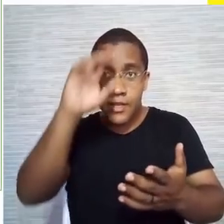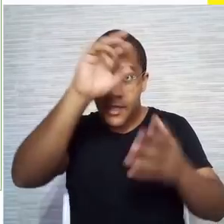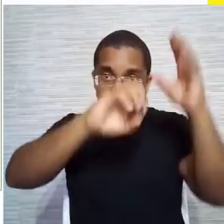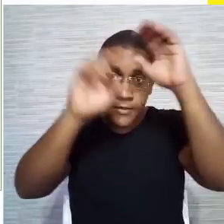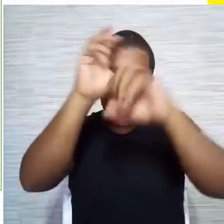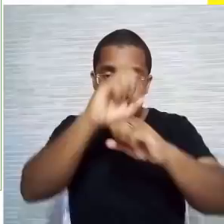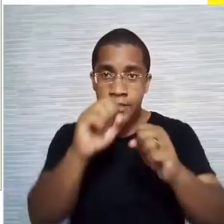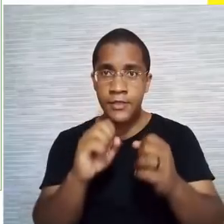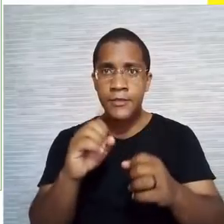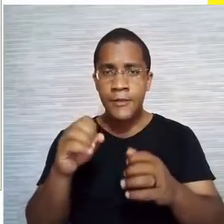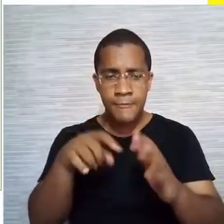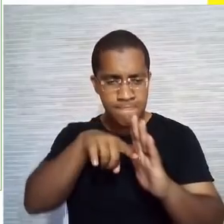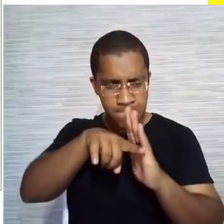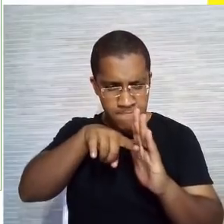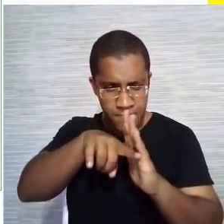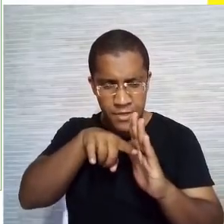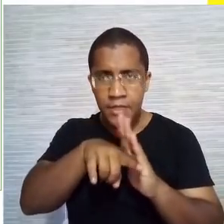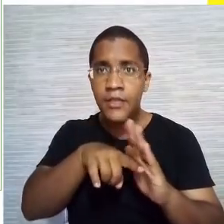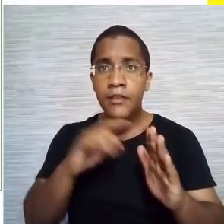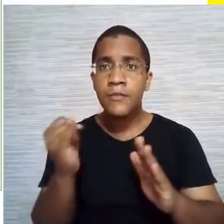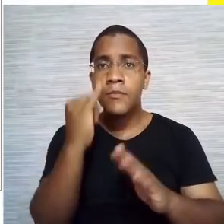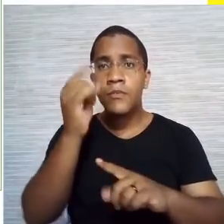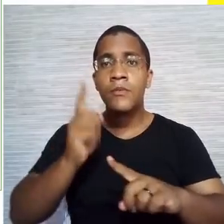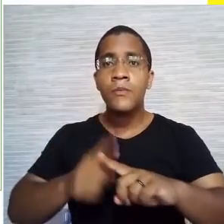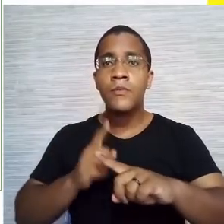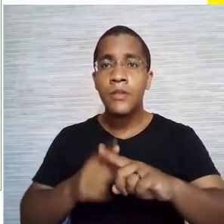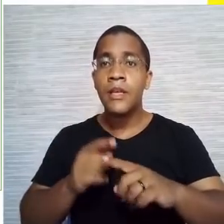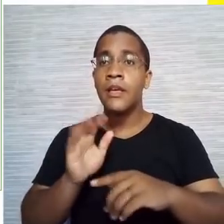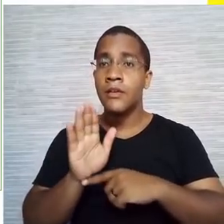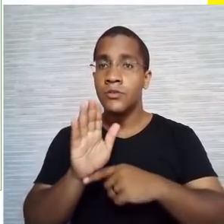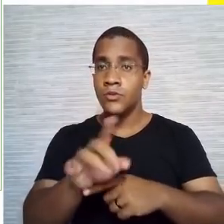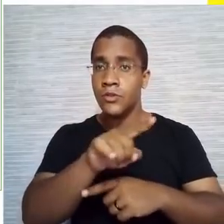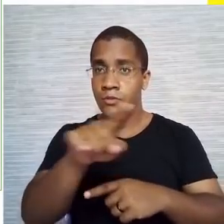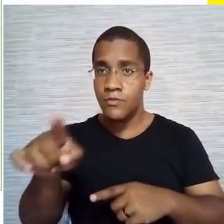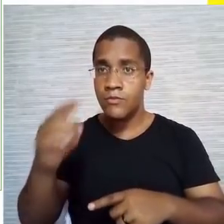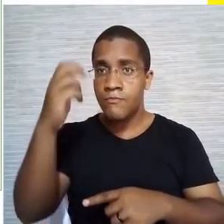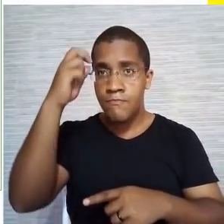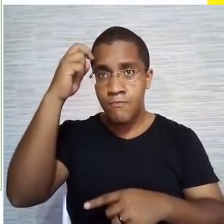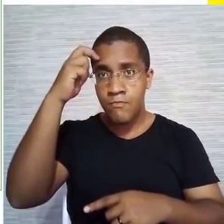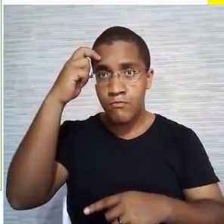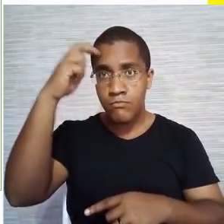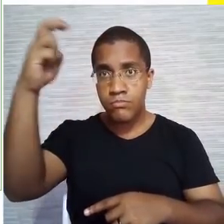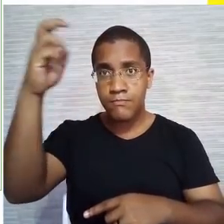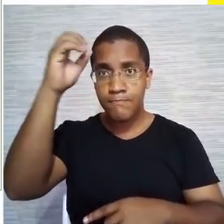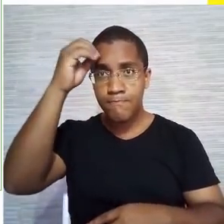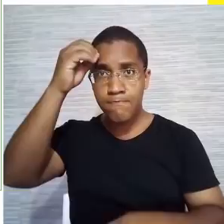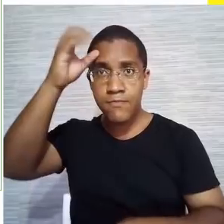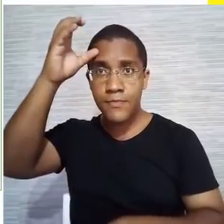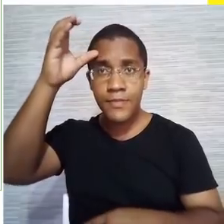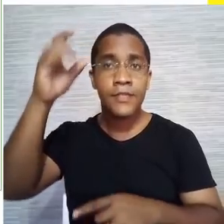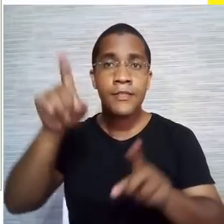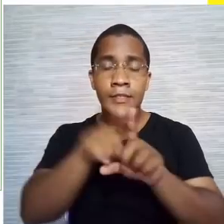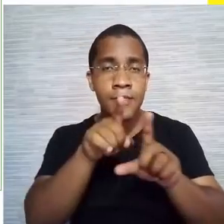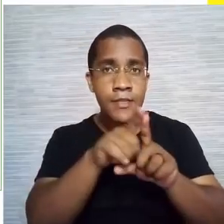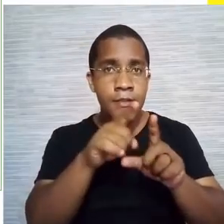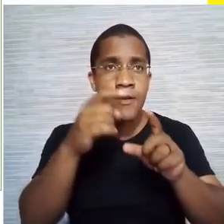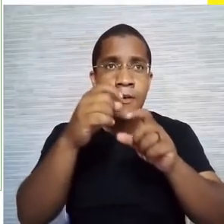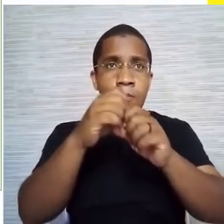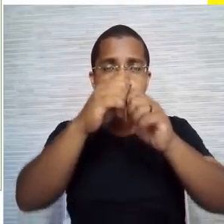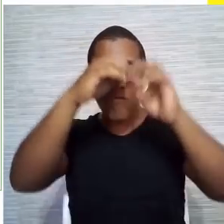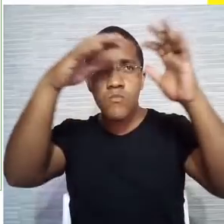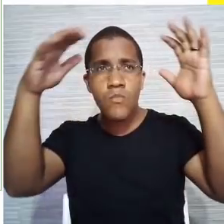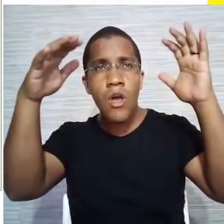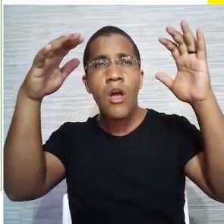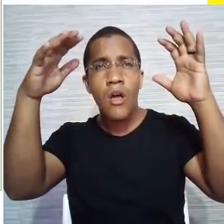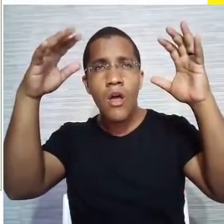comportamento pesquisador implica o desenvolvimento da propriedade e intelectualidade de um exercício crítico reflexivo